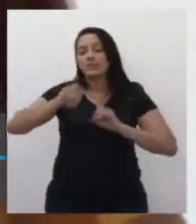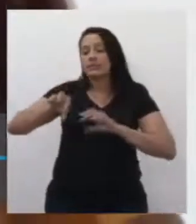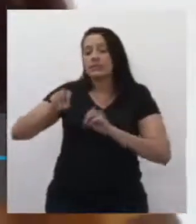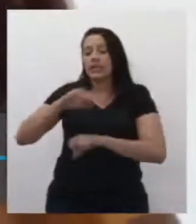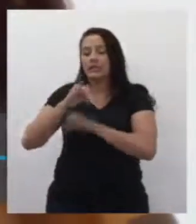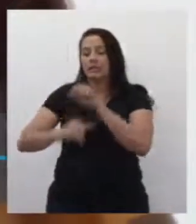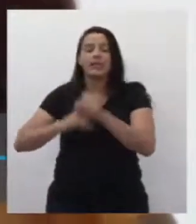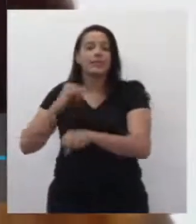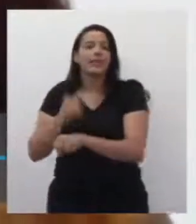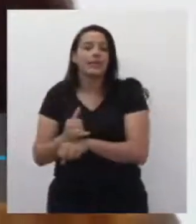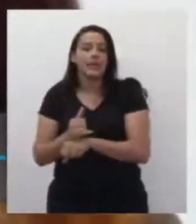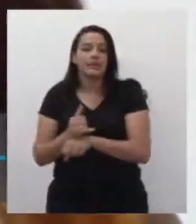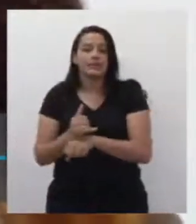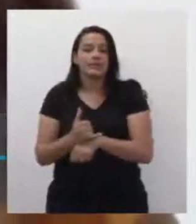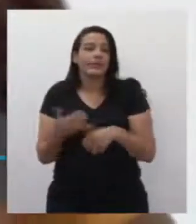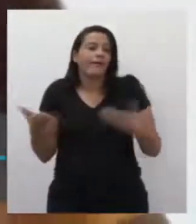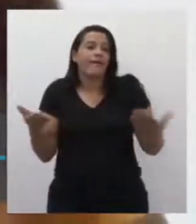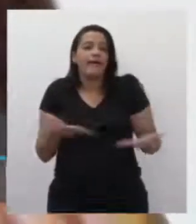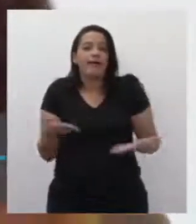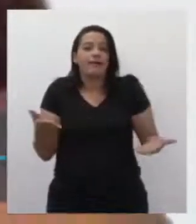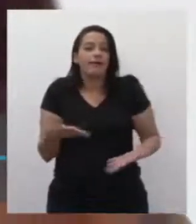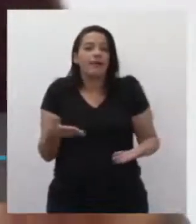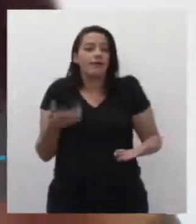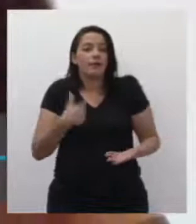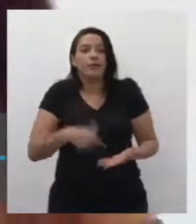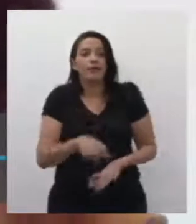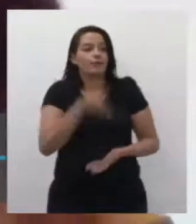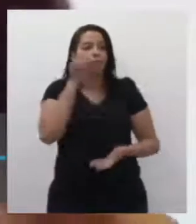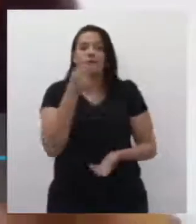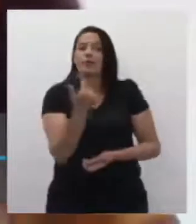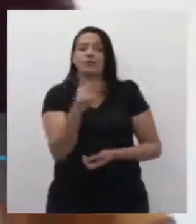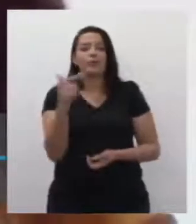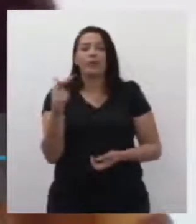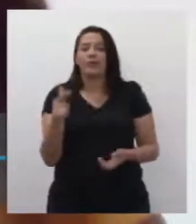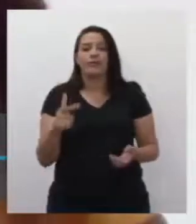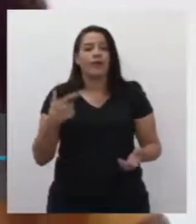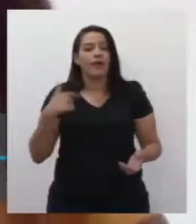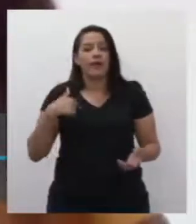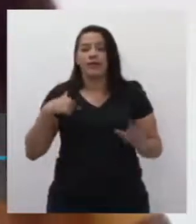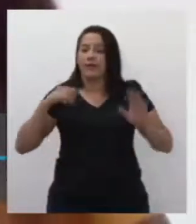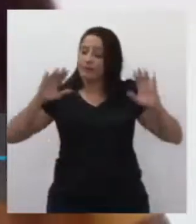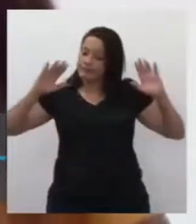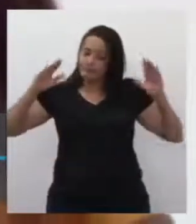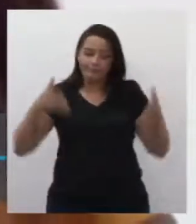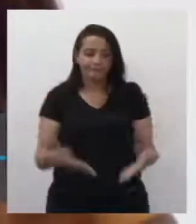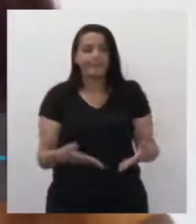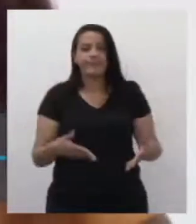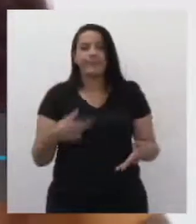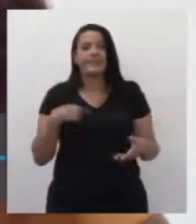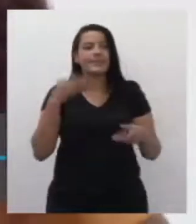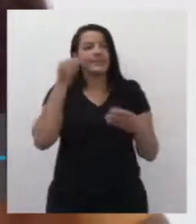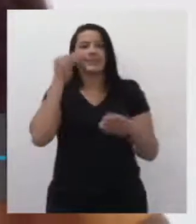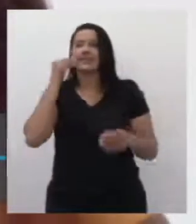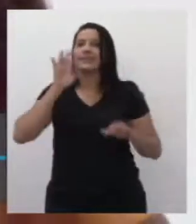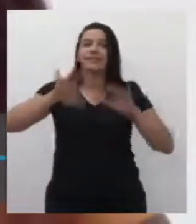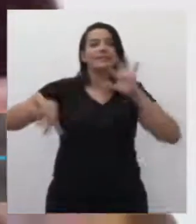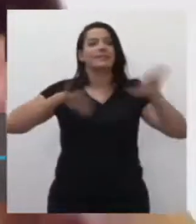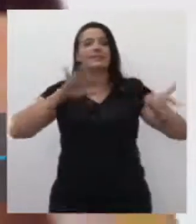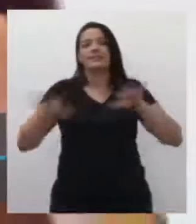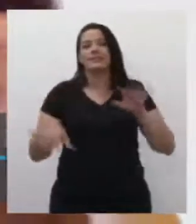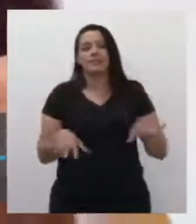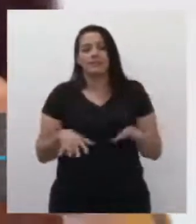teve escolha, né? A gente caiu ali dentro do pote de melado e agora a gente está tentando sair. E isso, eu acho que